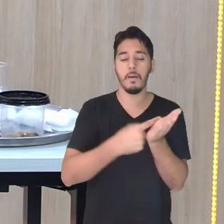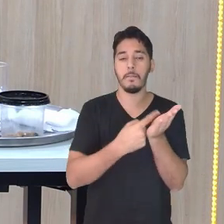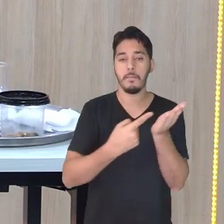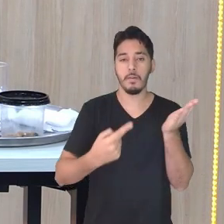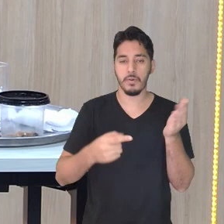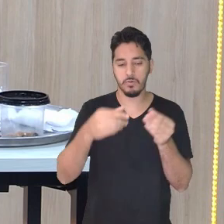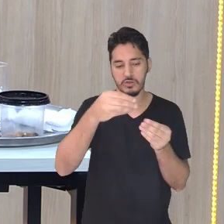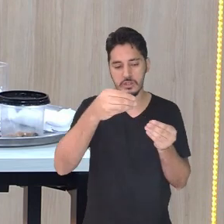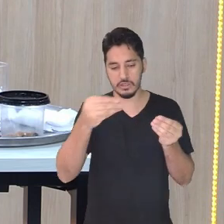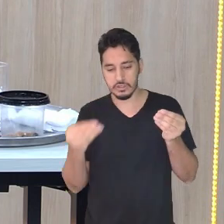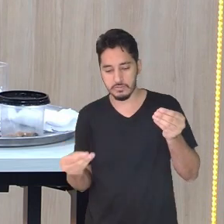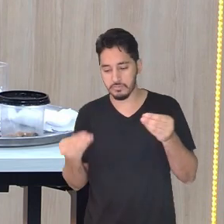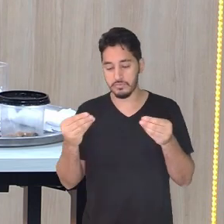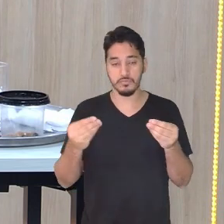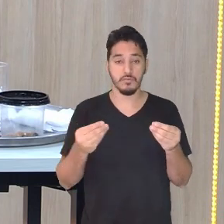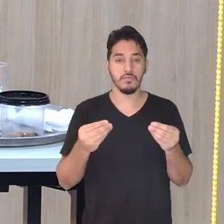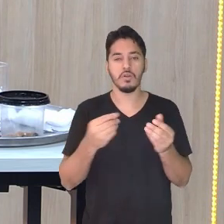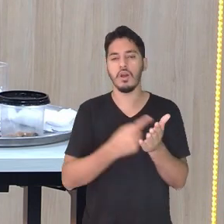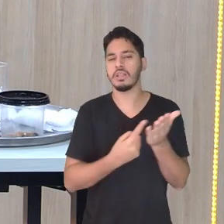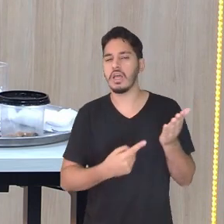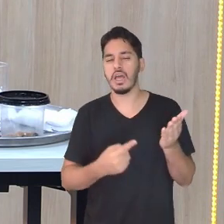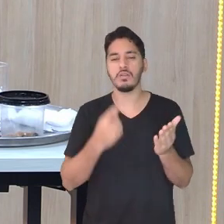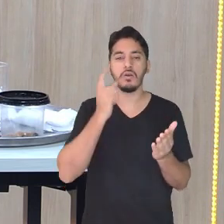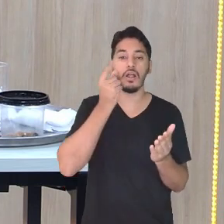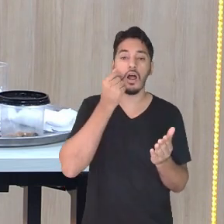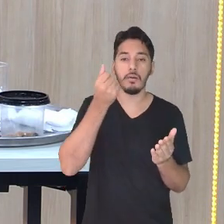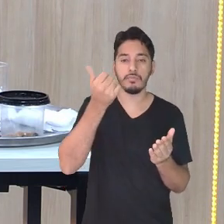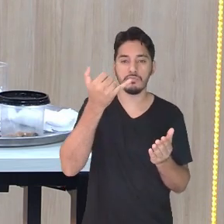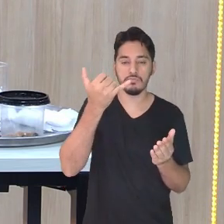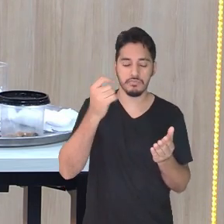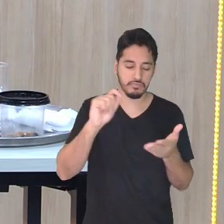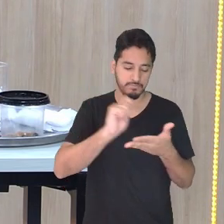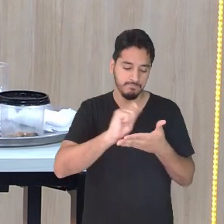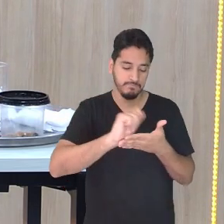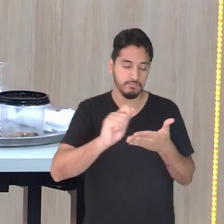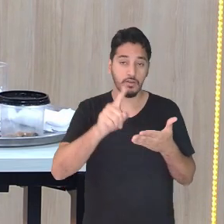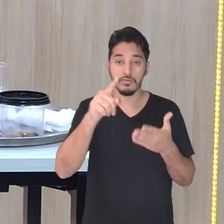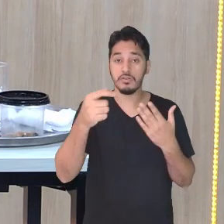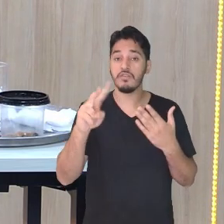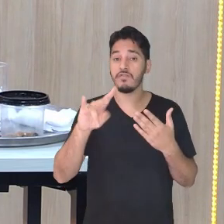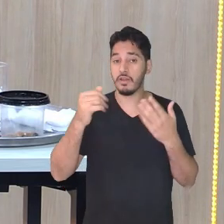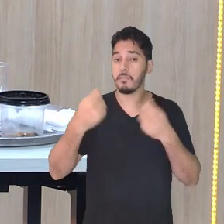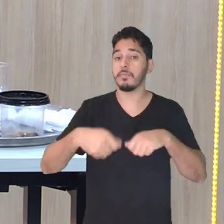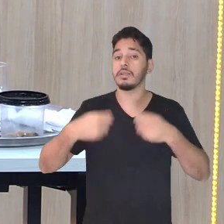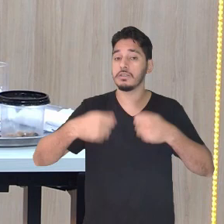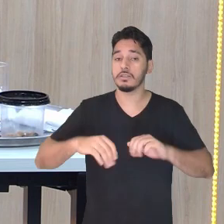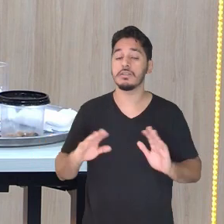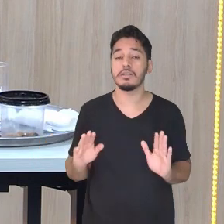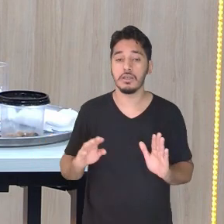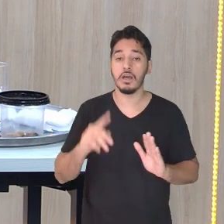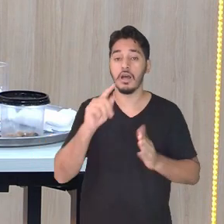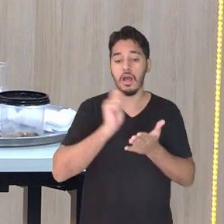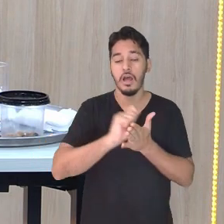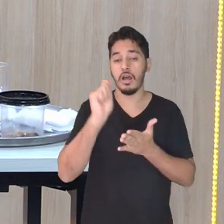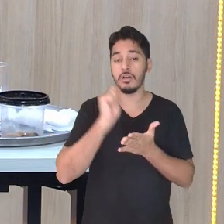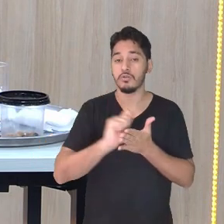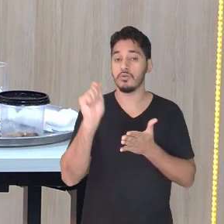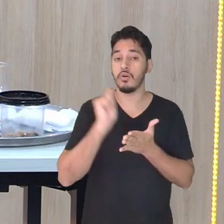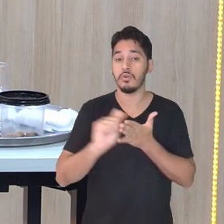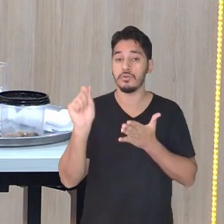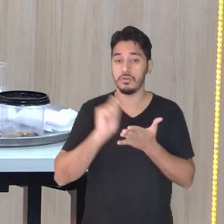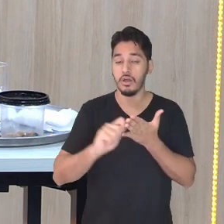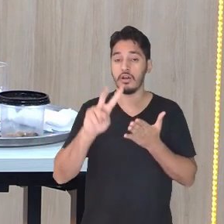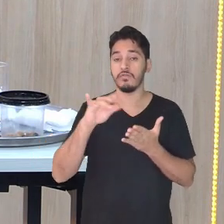de papel, pegassem um caderno, lápis, porque durante a aula vocês vão precisar de anotar. Vai ter